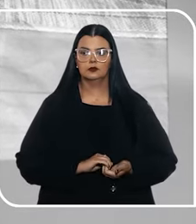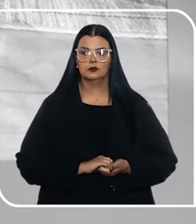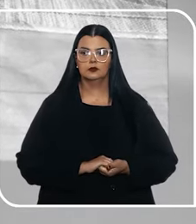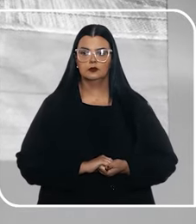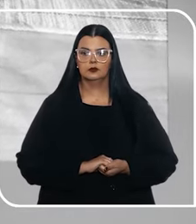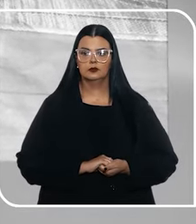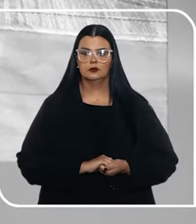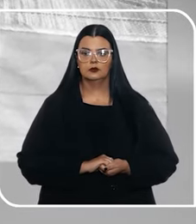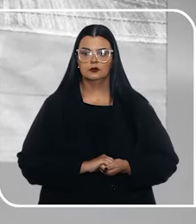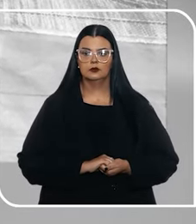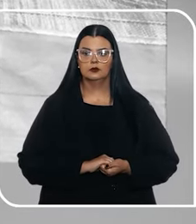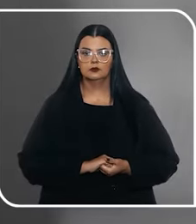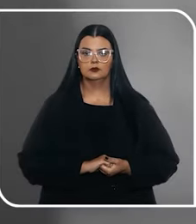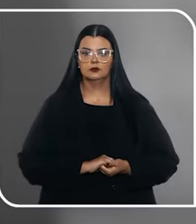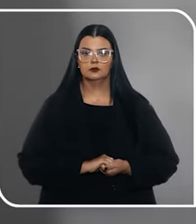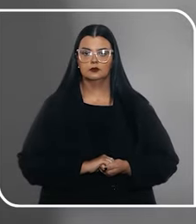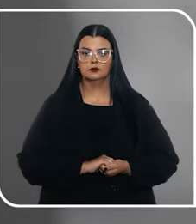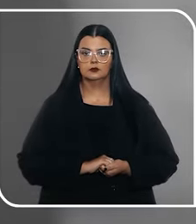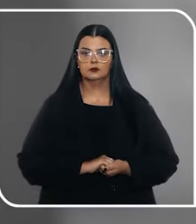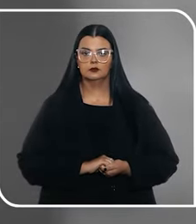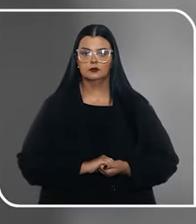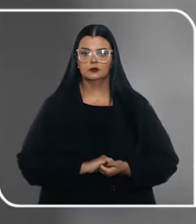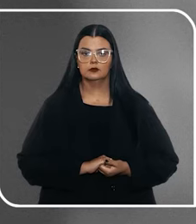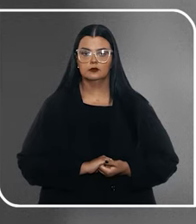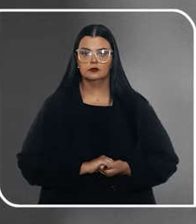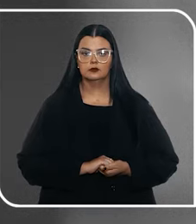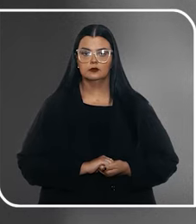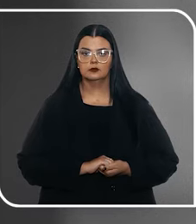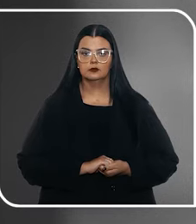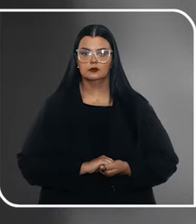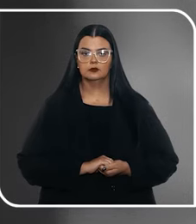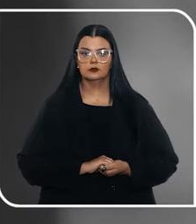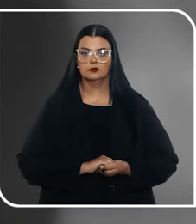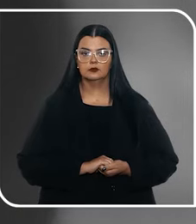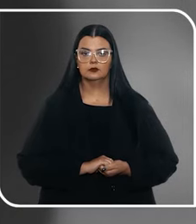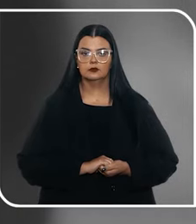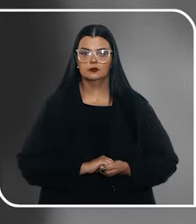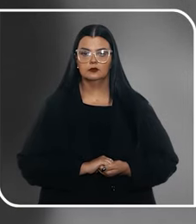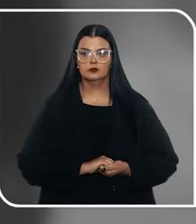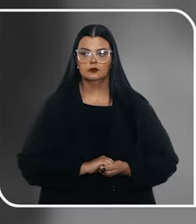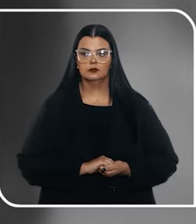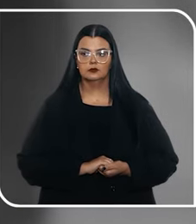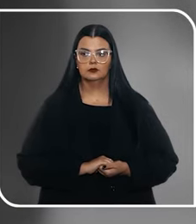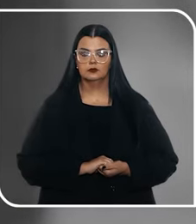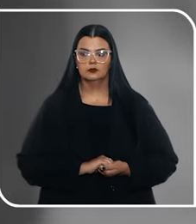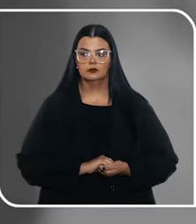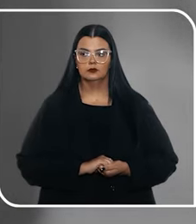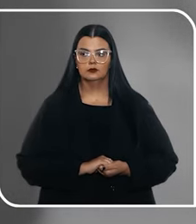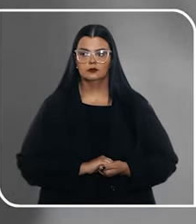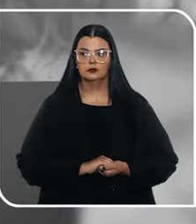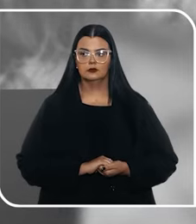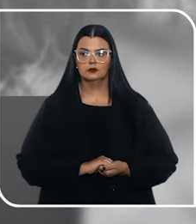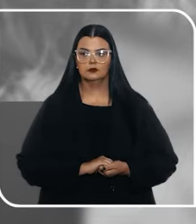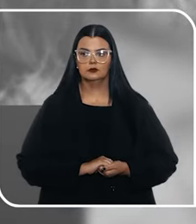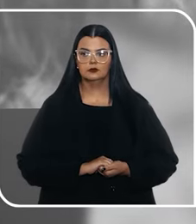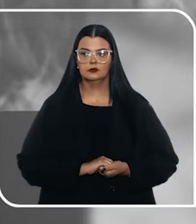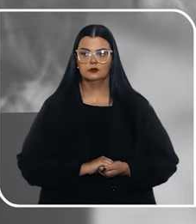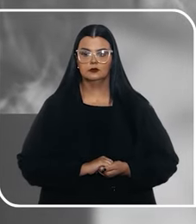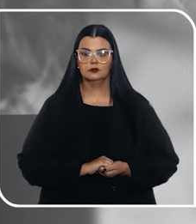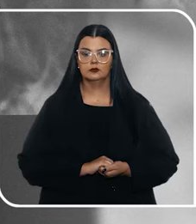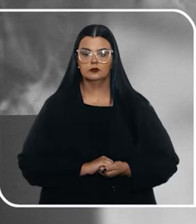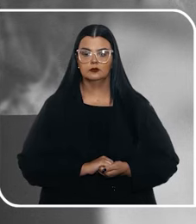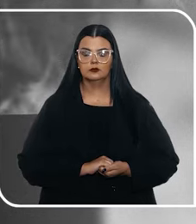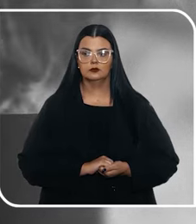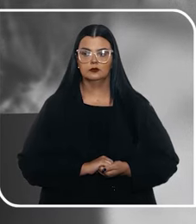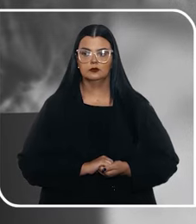digamos assim, no teor judicial, para reaver, né? Ou pelo menos ter esse tempo